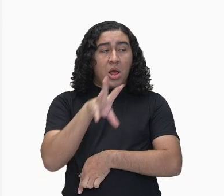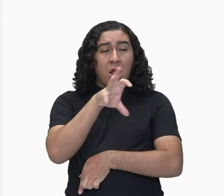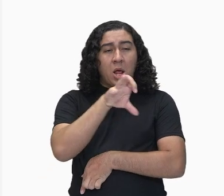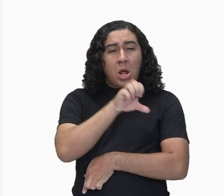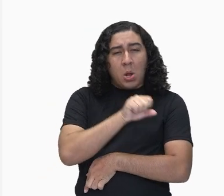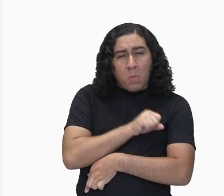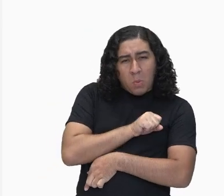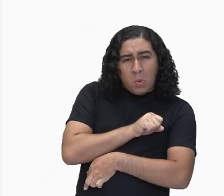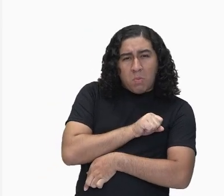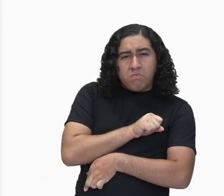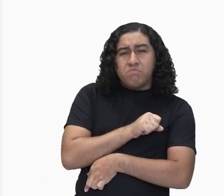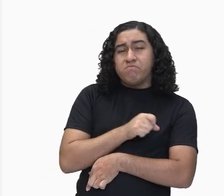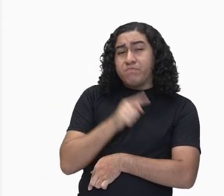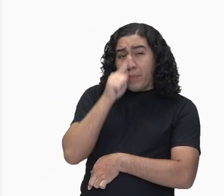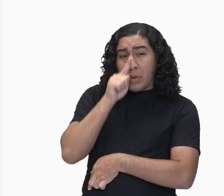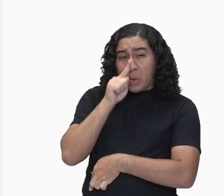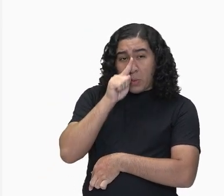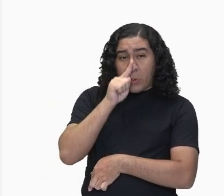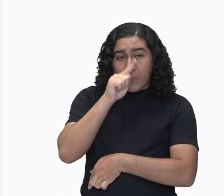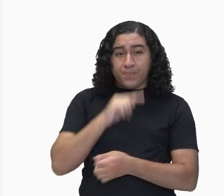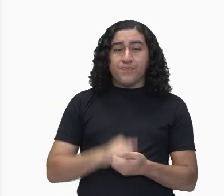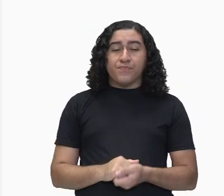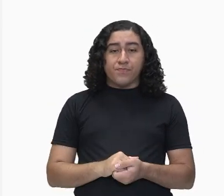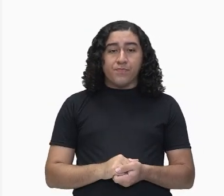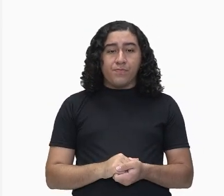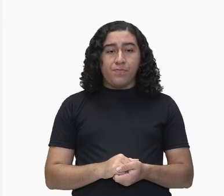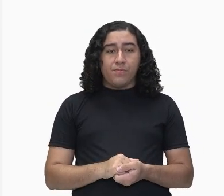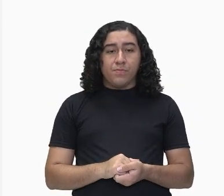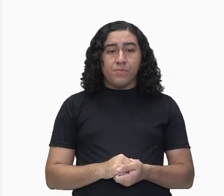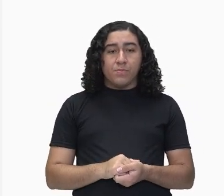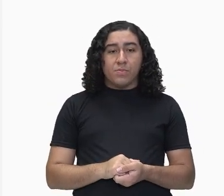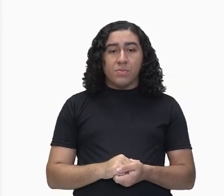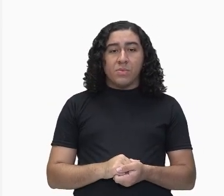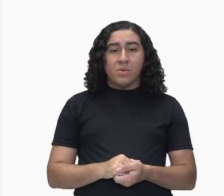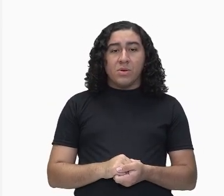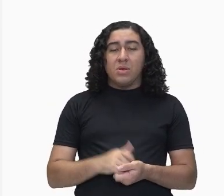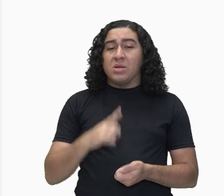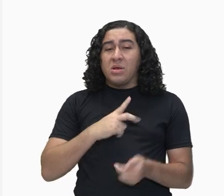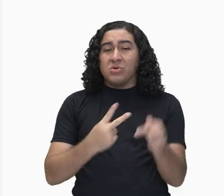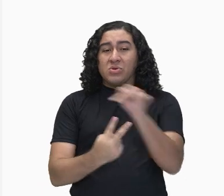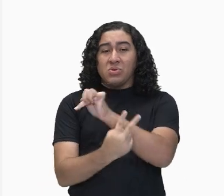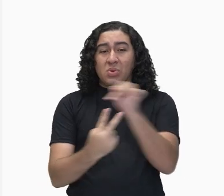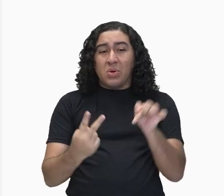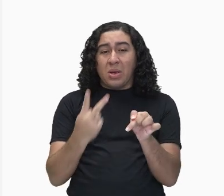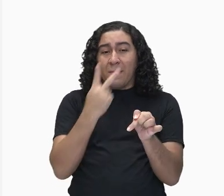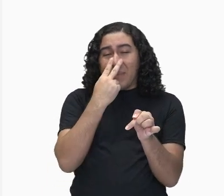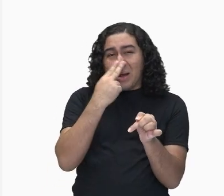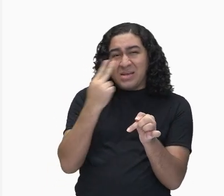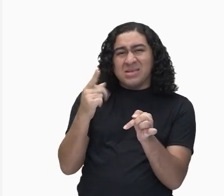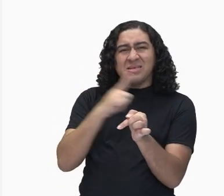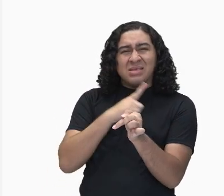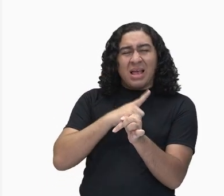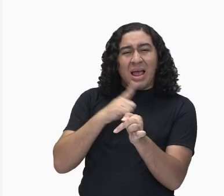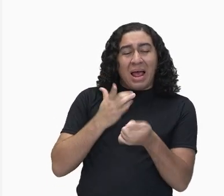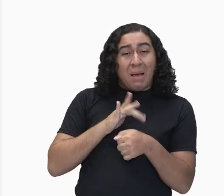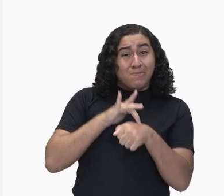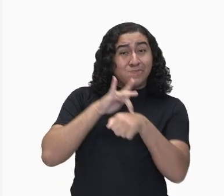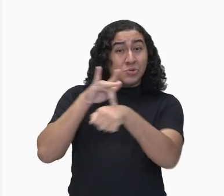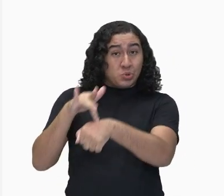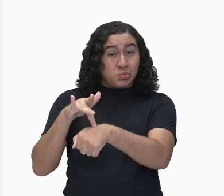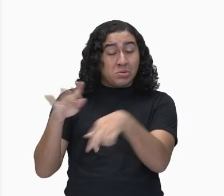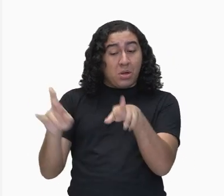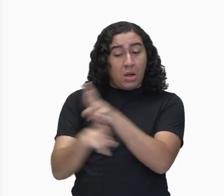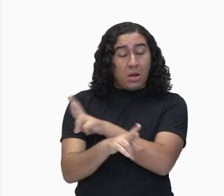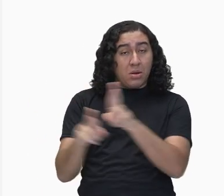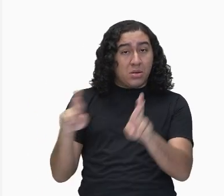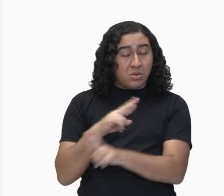pervertidos, cujos pares se envolvem em relações delirantes e absurdas. Então, essa